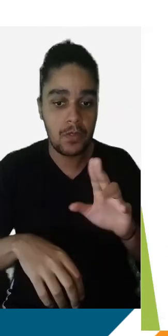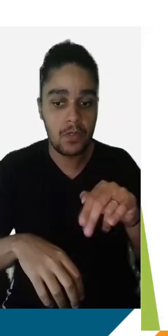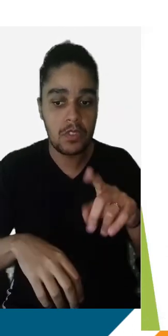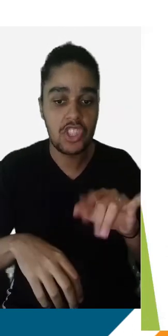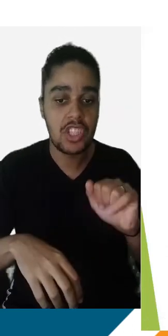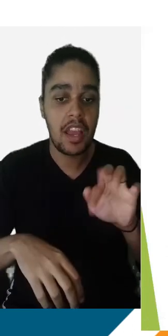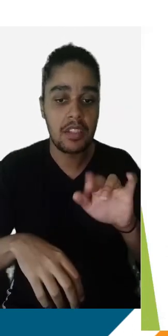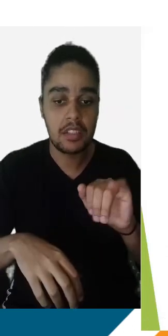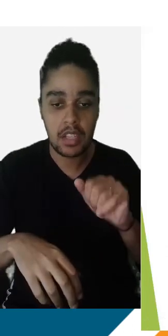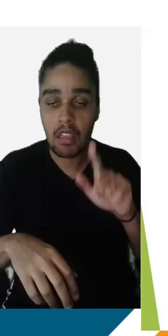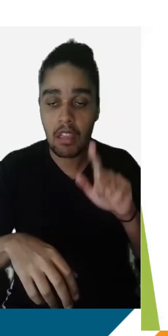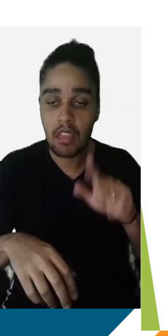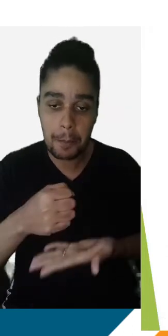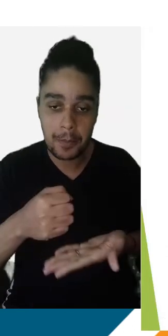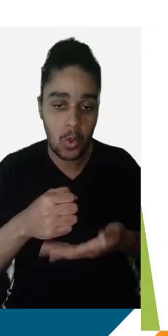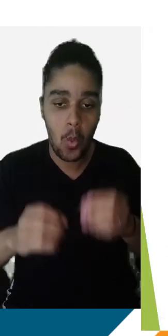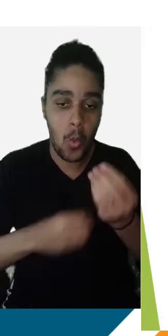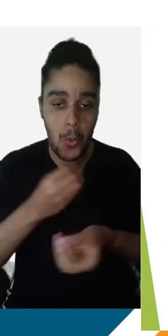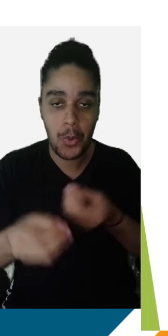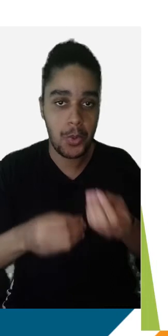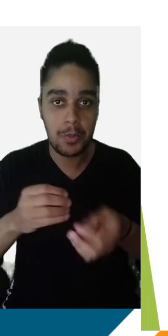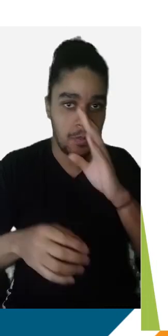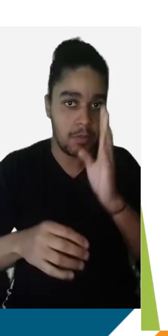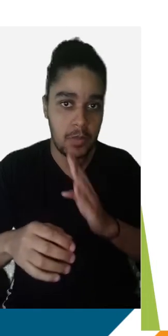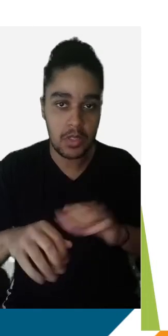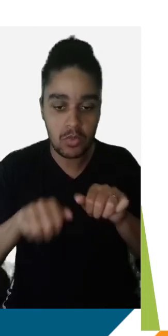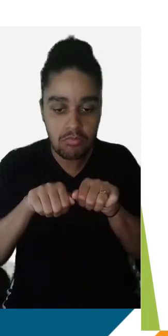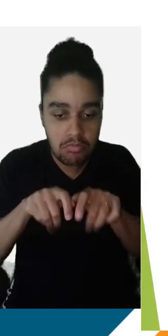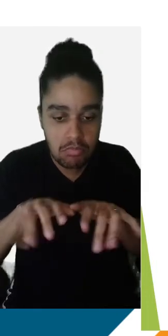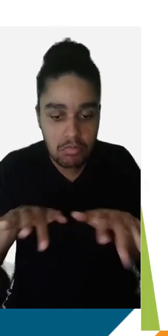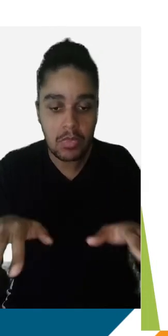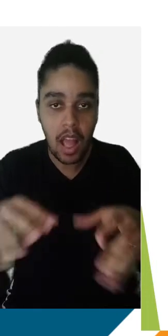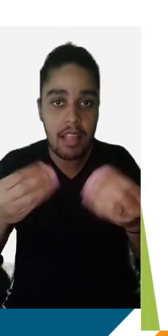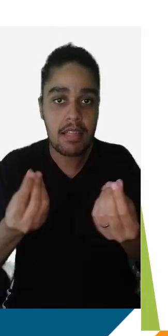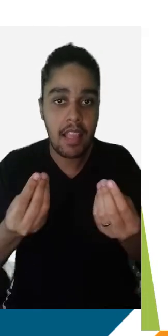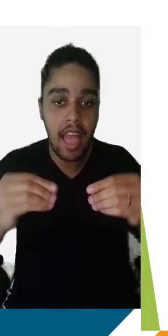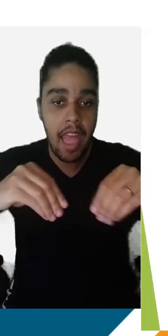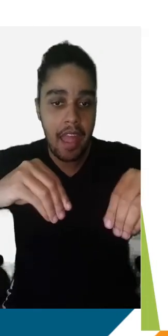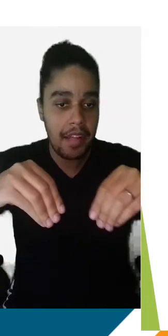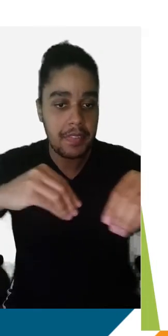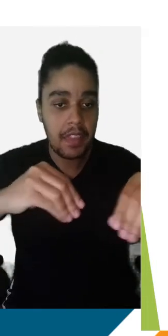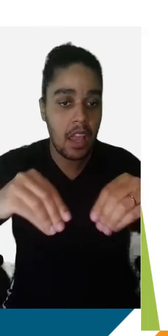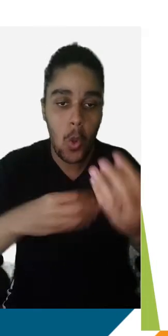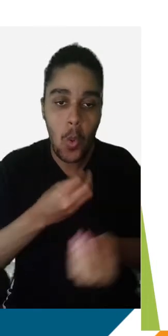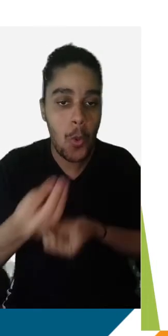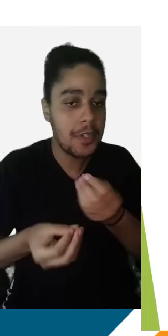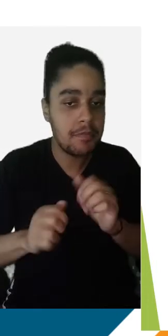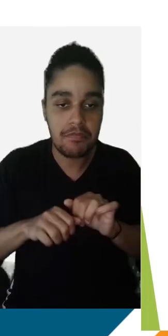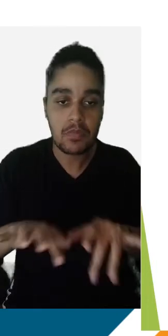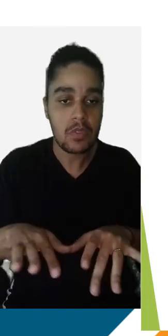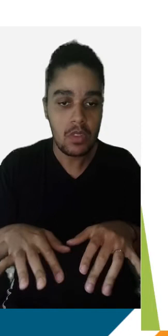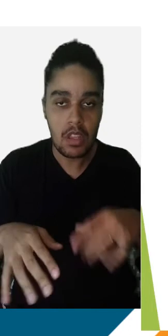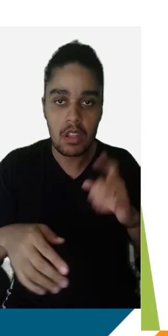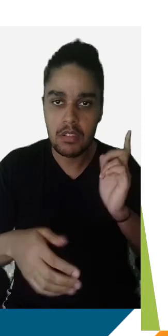fundiária do Brasil, que seria basicamente a forma como o Brasil distribui suas terras, tá? Sempre que a gente vier a